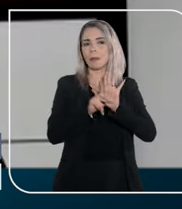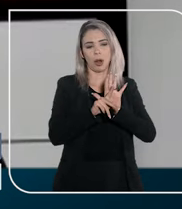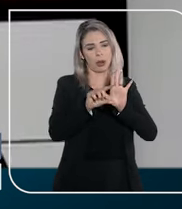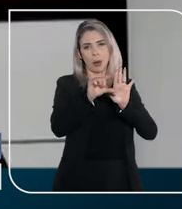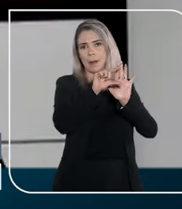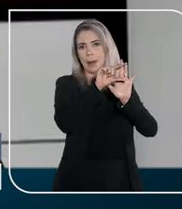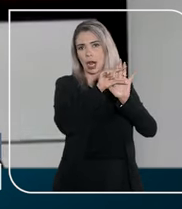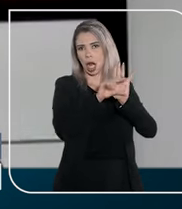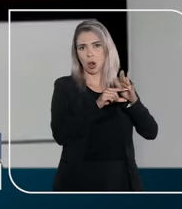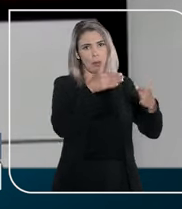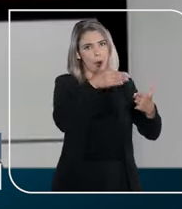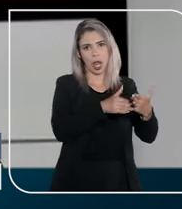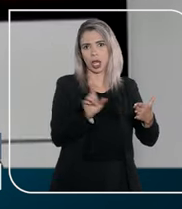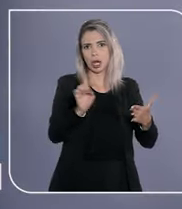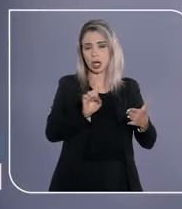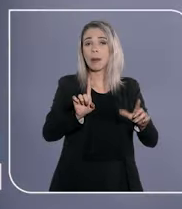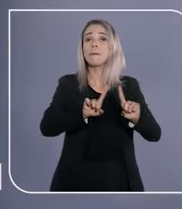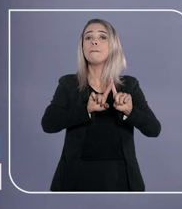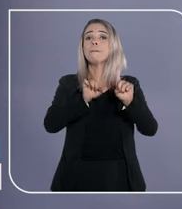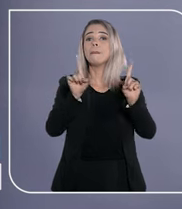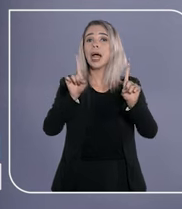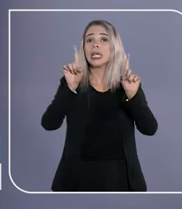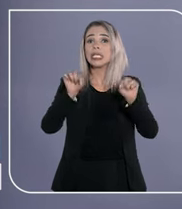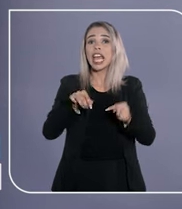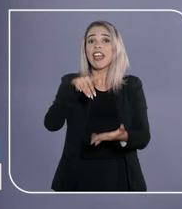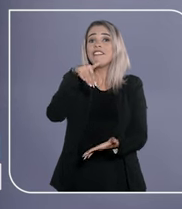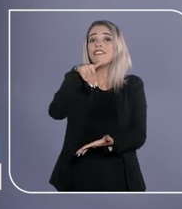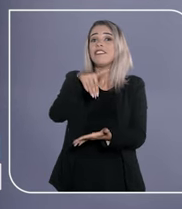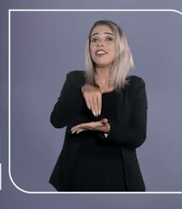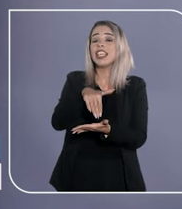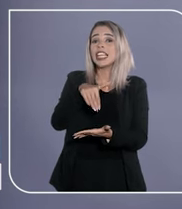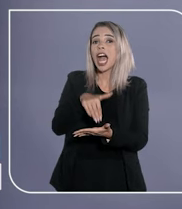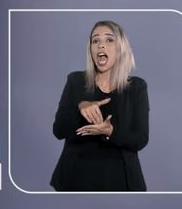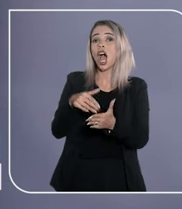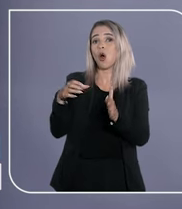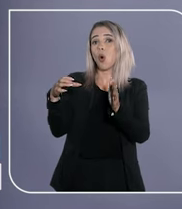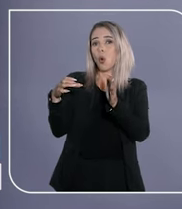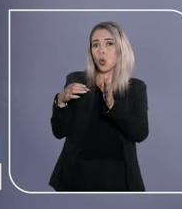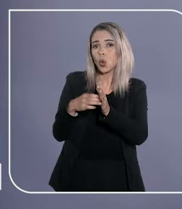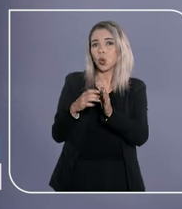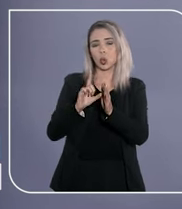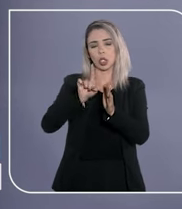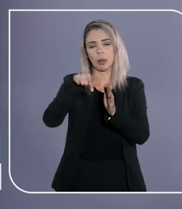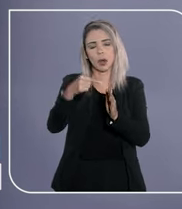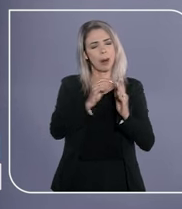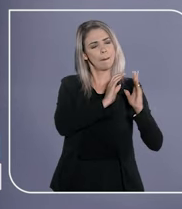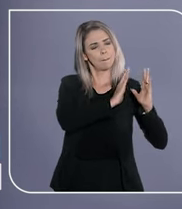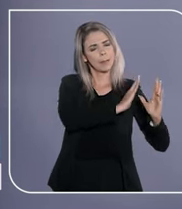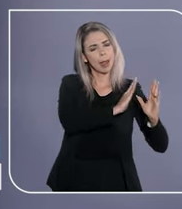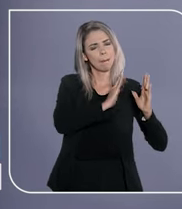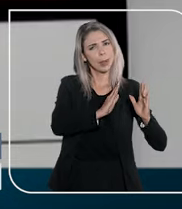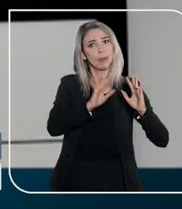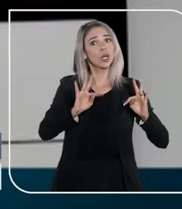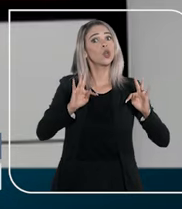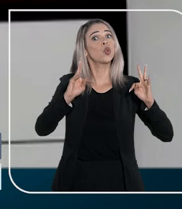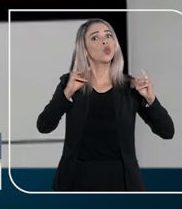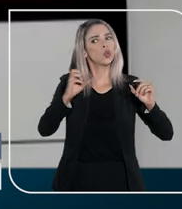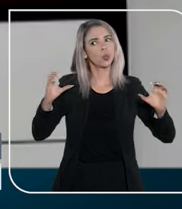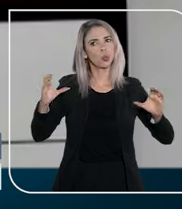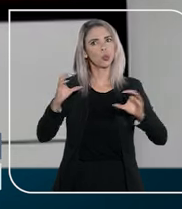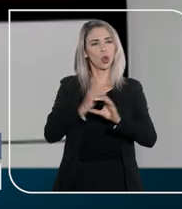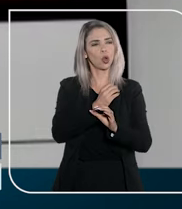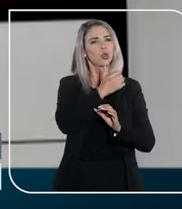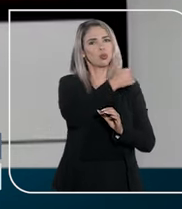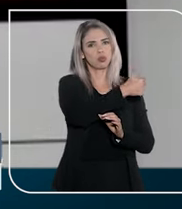barreira, mas eu estou dizendo que ao final do concurso público, depois de transcorridas todas as fases,